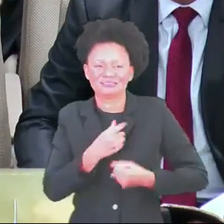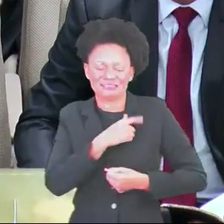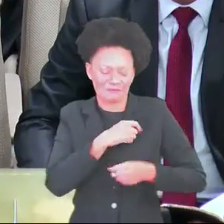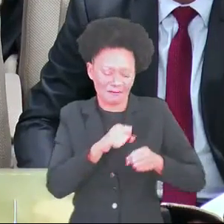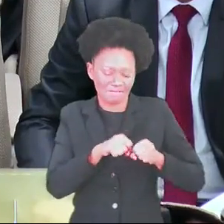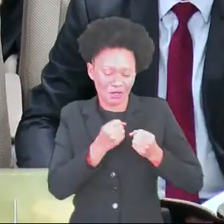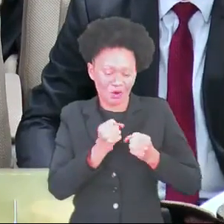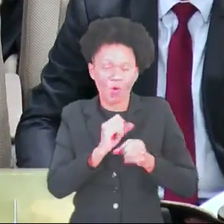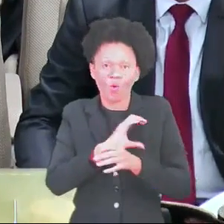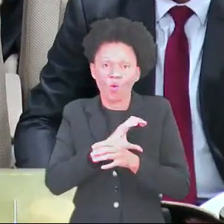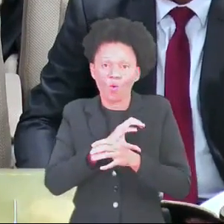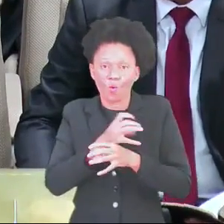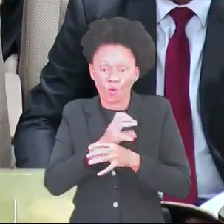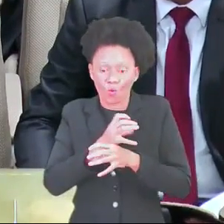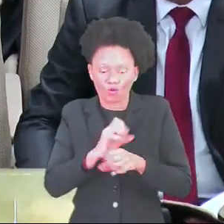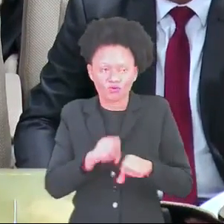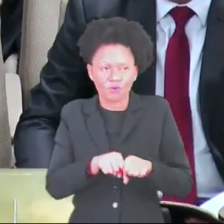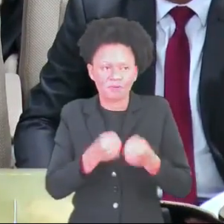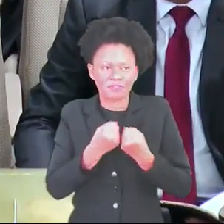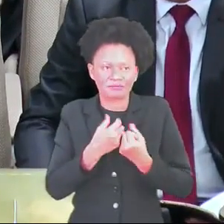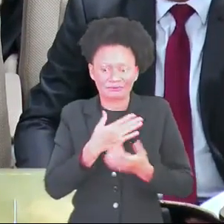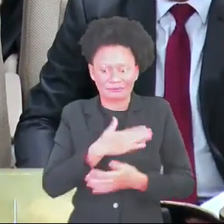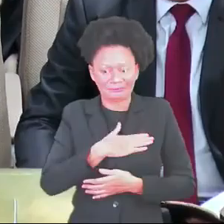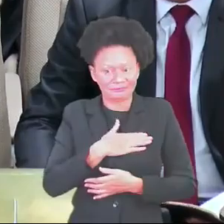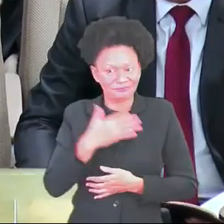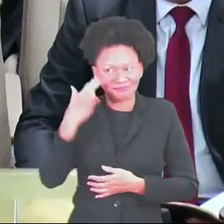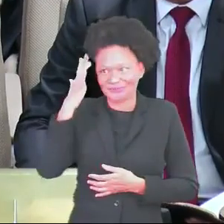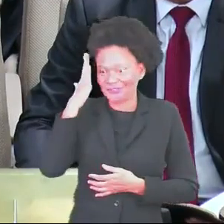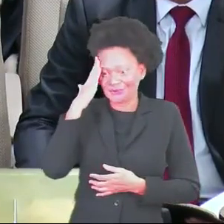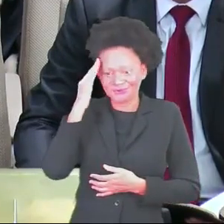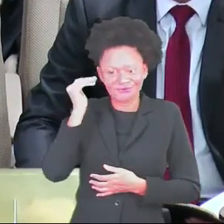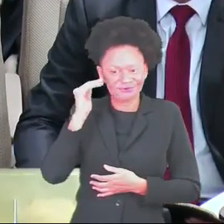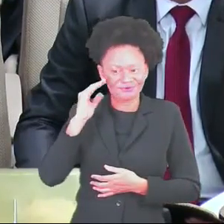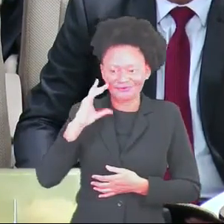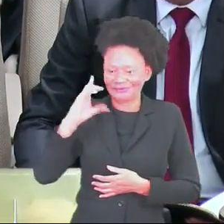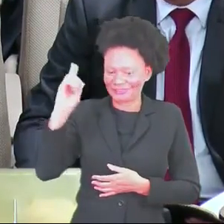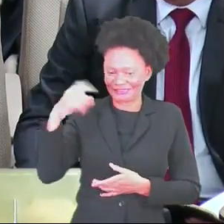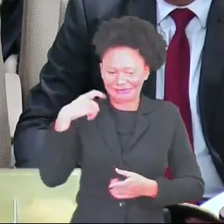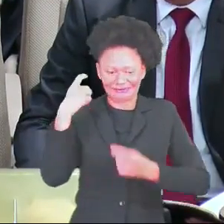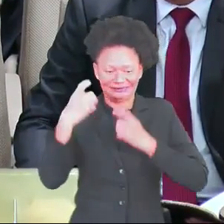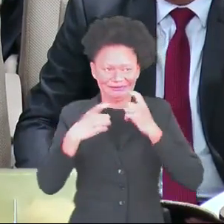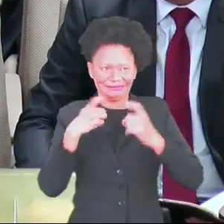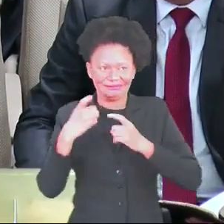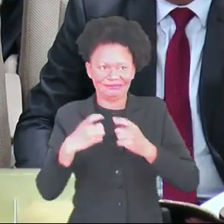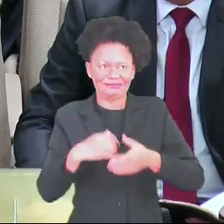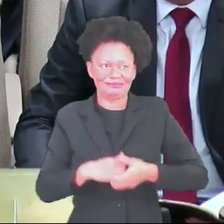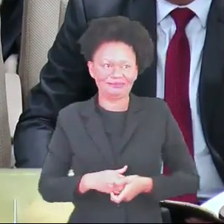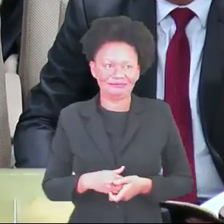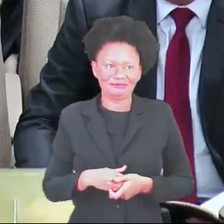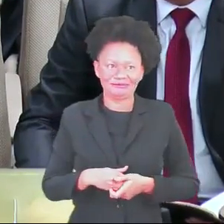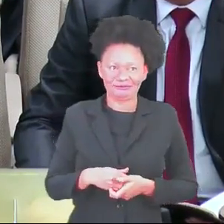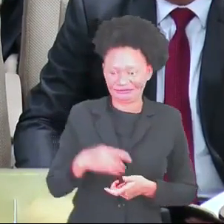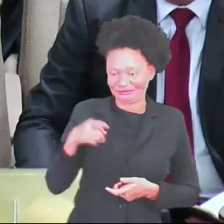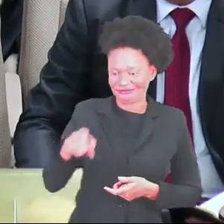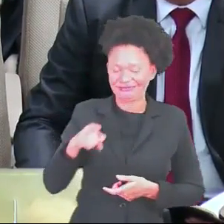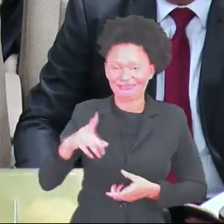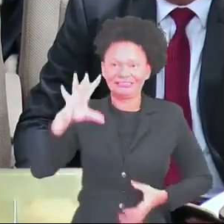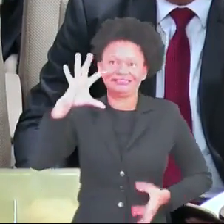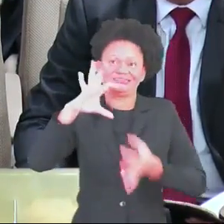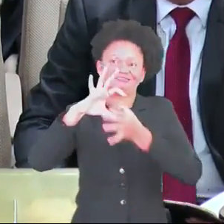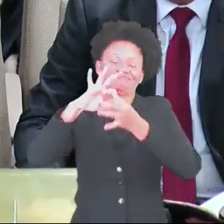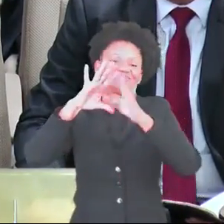trincado. E eu olhando aquele negócio, meu Deus, o rapaz não sabe. Eu preocupado com aquele, irmãos, é que ele estava ligado no céu naquele